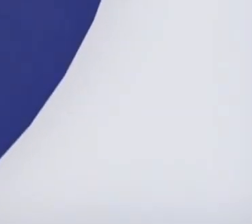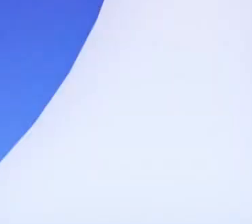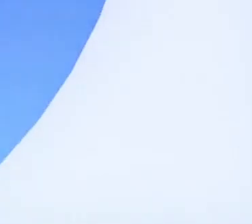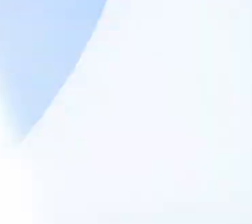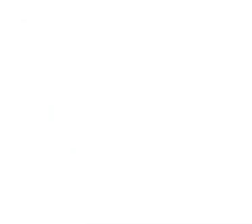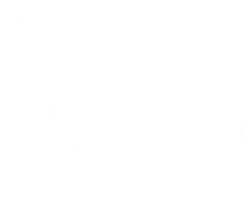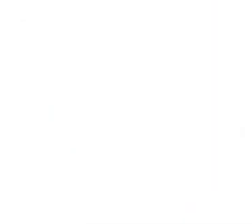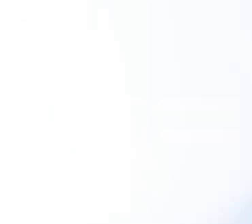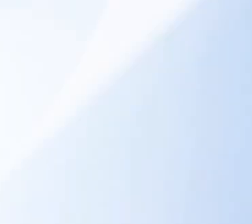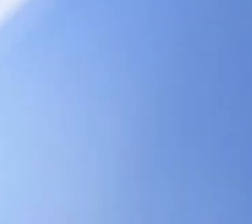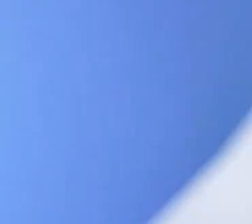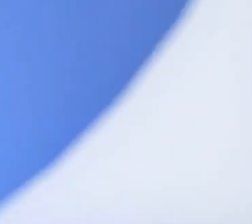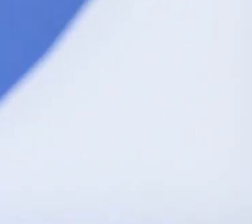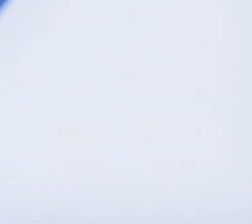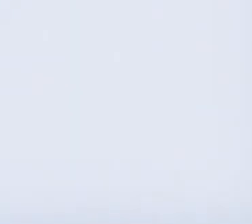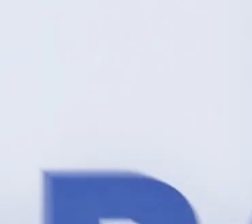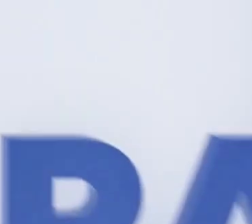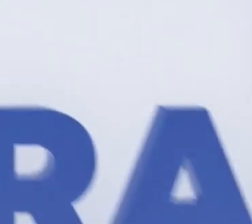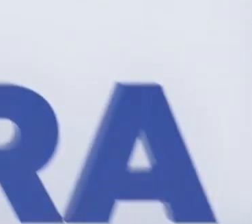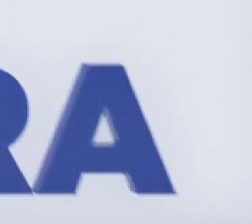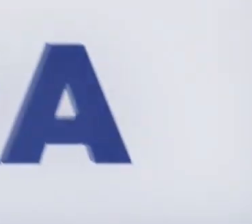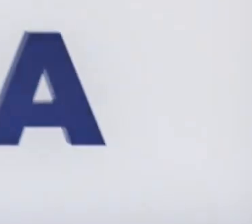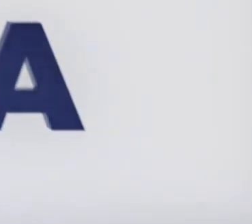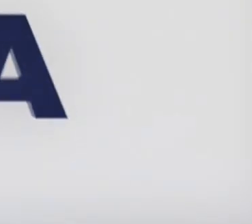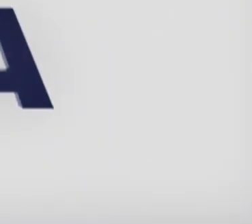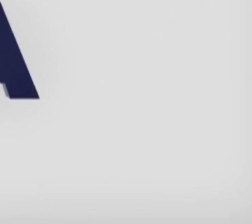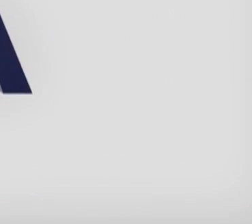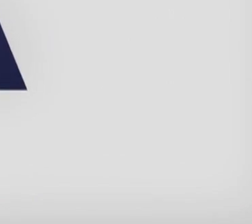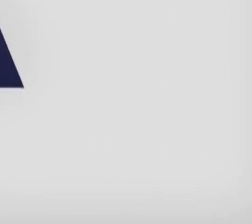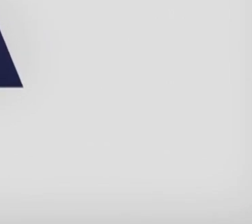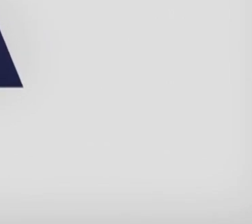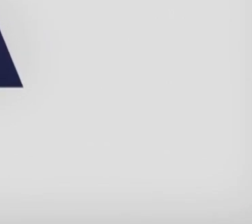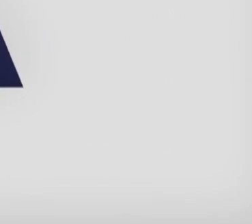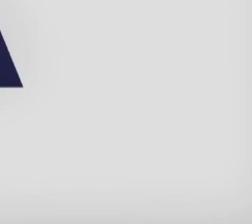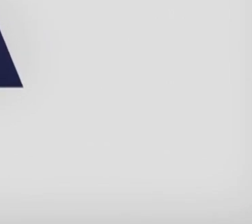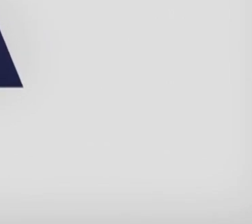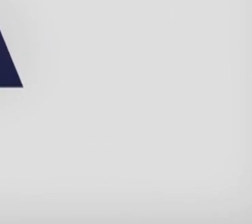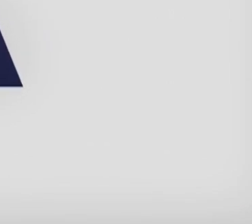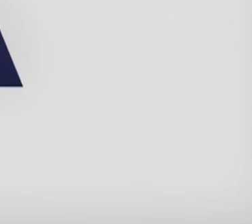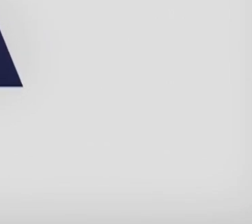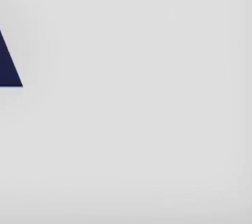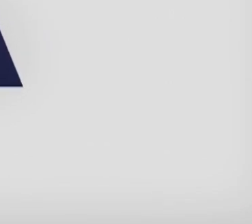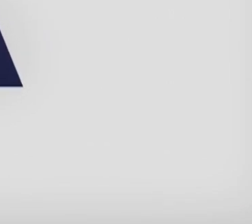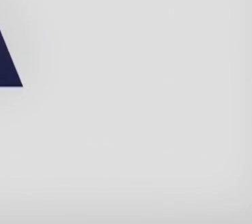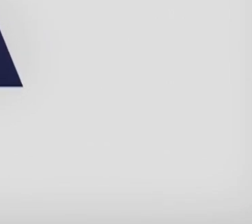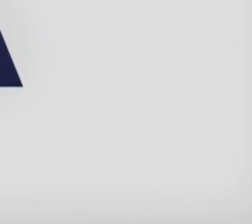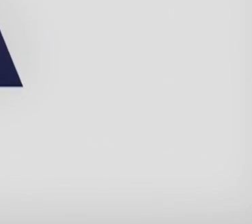TV Câmara, Campinas.